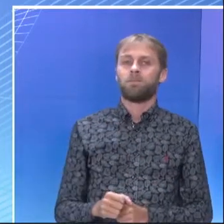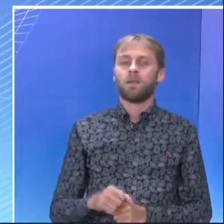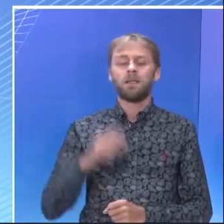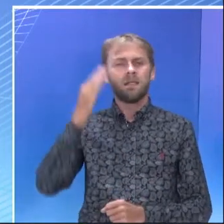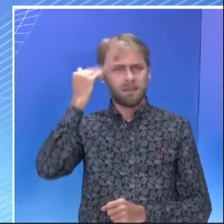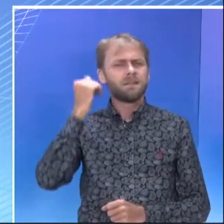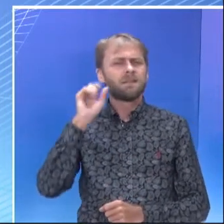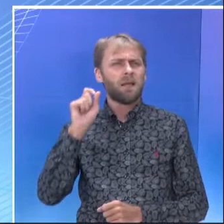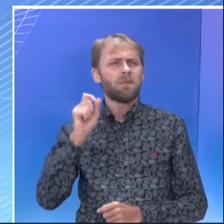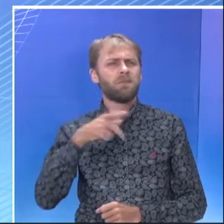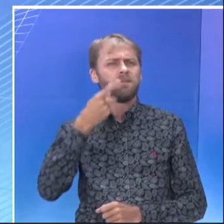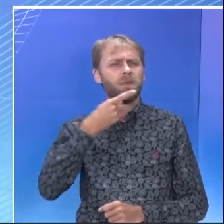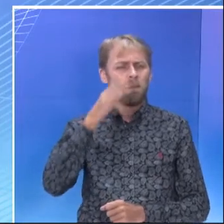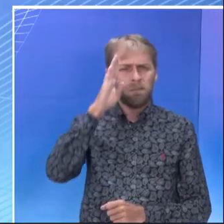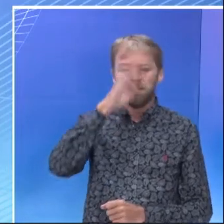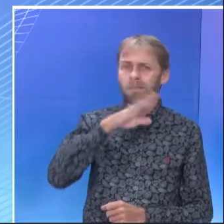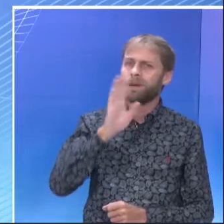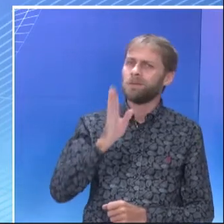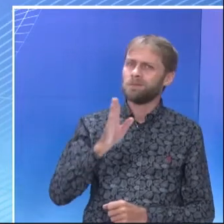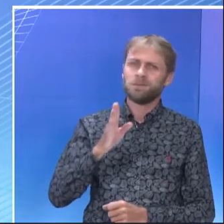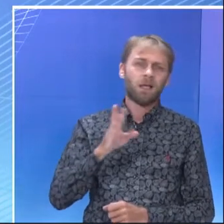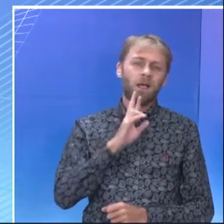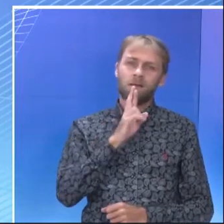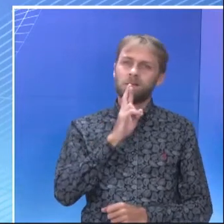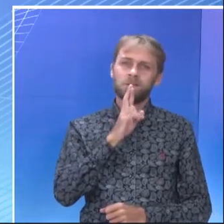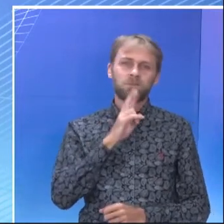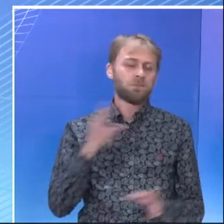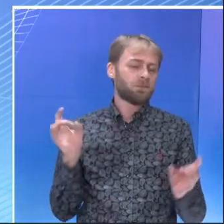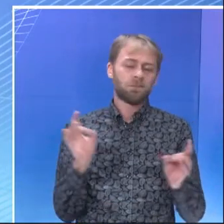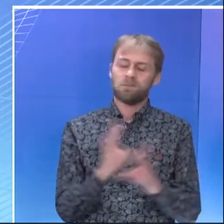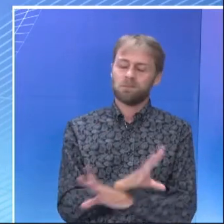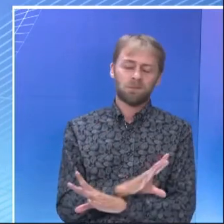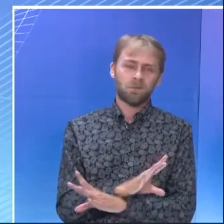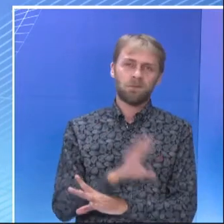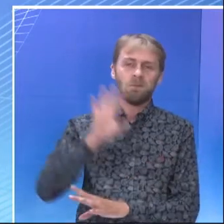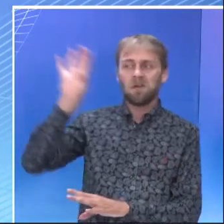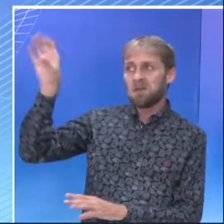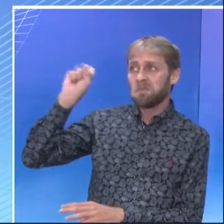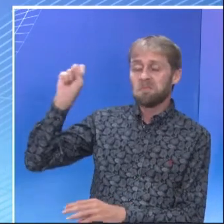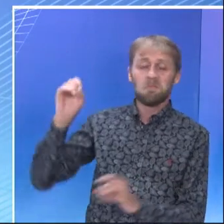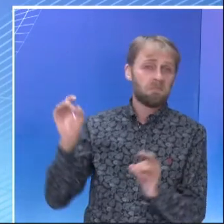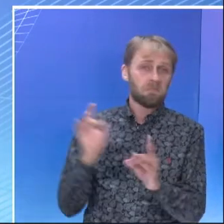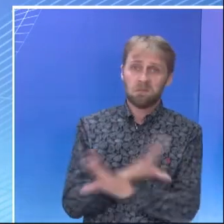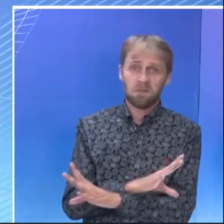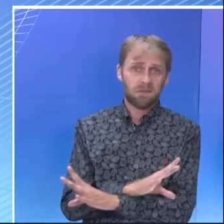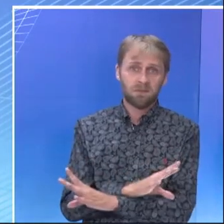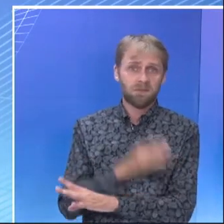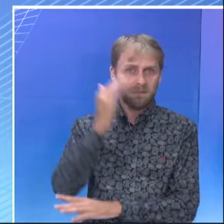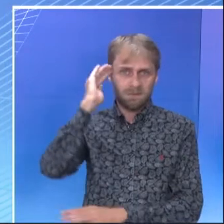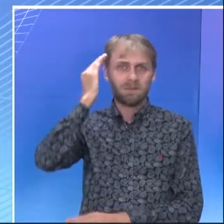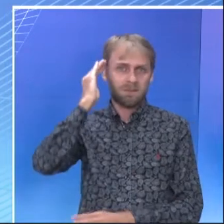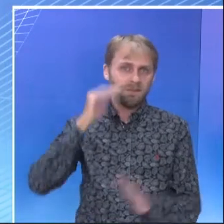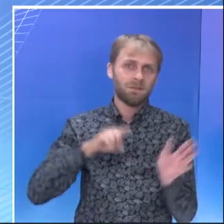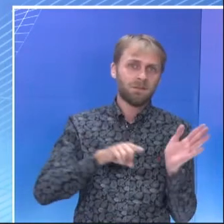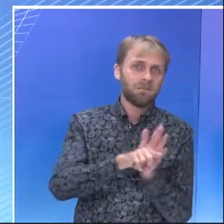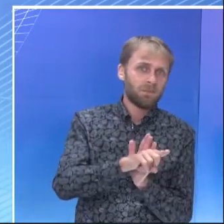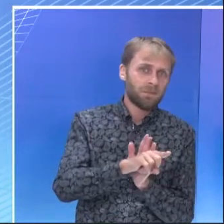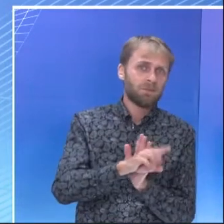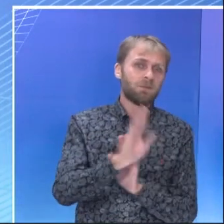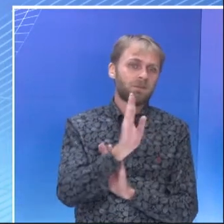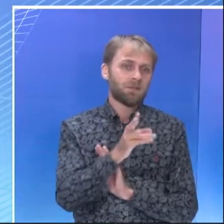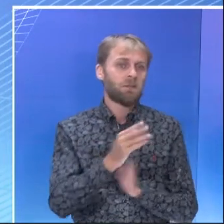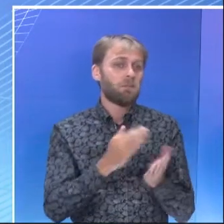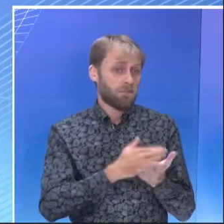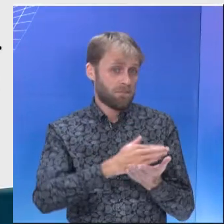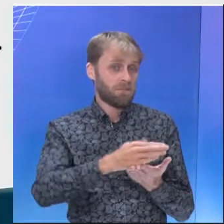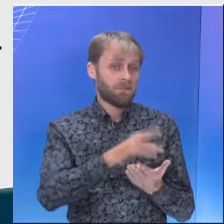positiva, que ela fez uma crítica, você já matou a charada, já pegou o bizu e já entendeu a questão e já vai direto para